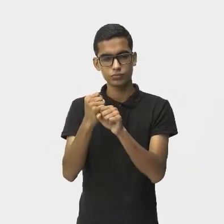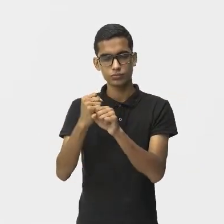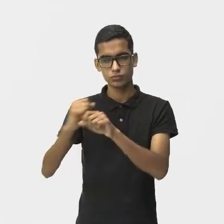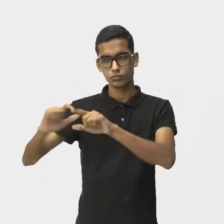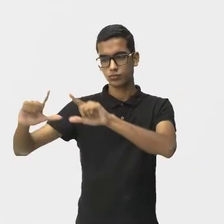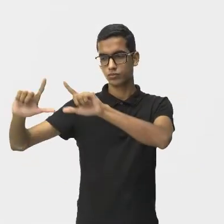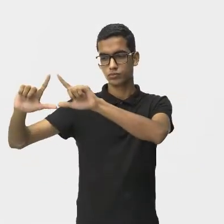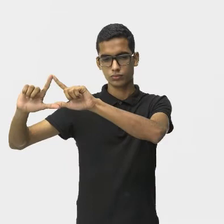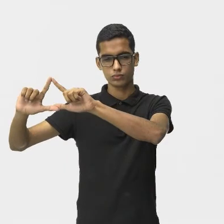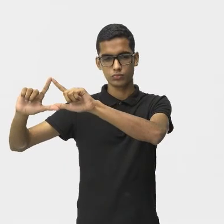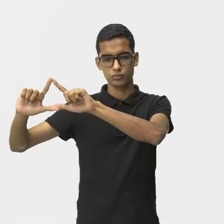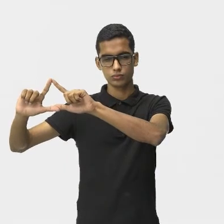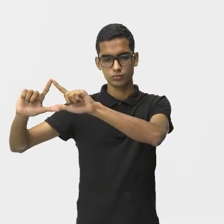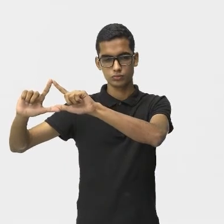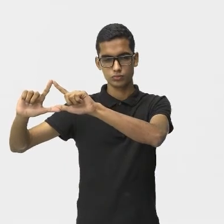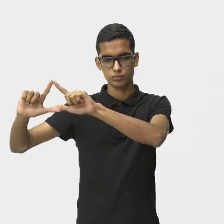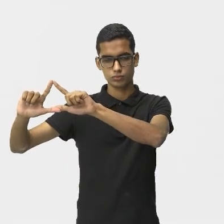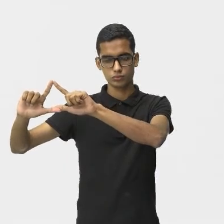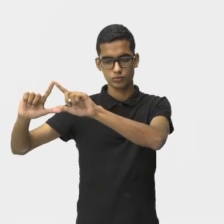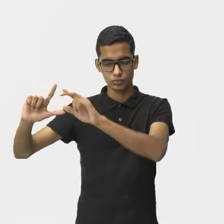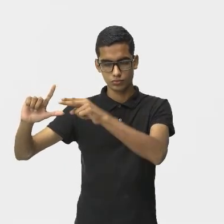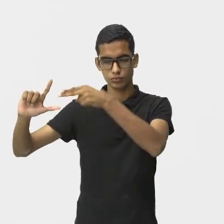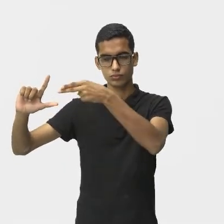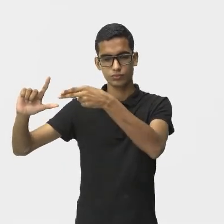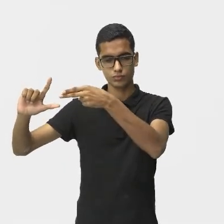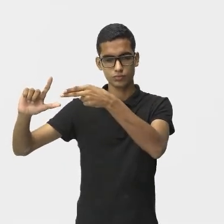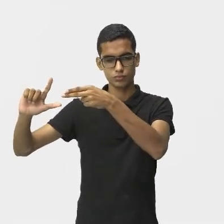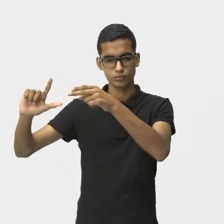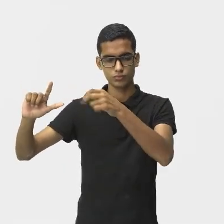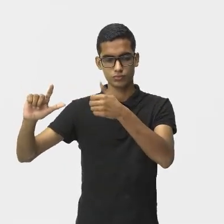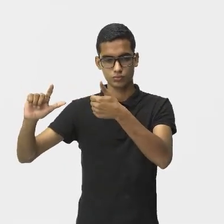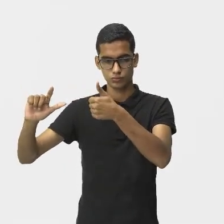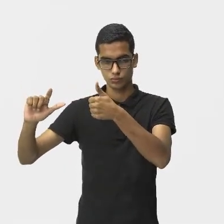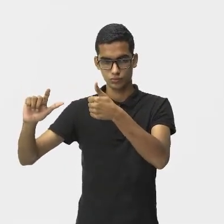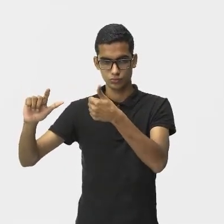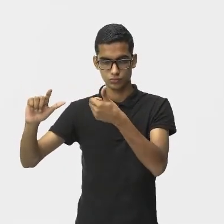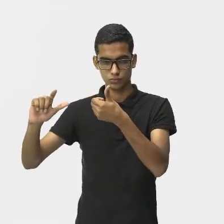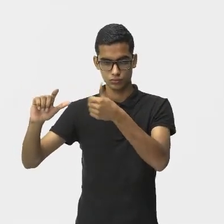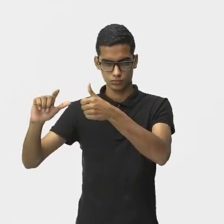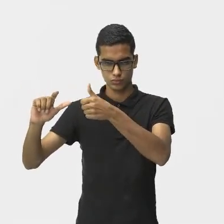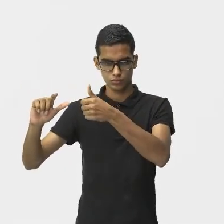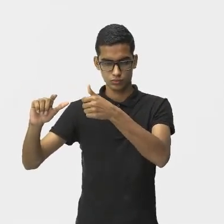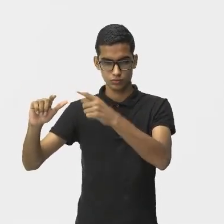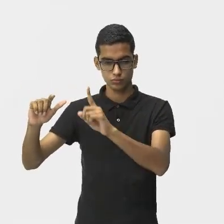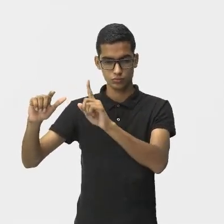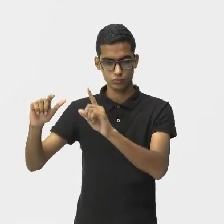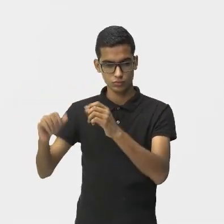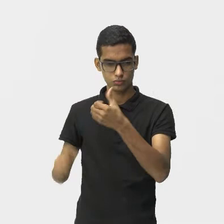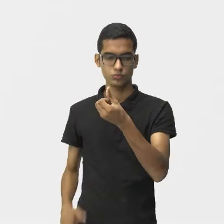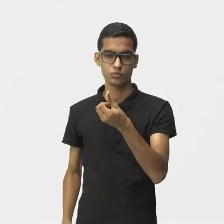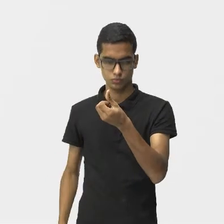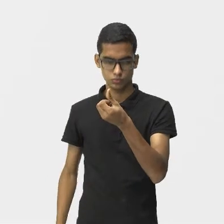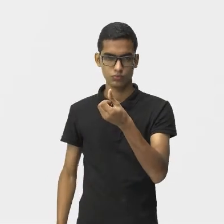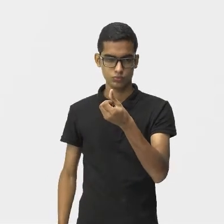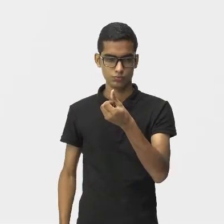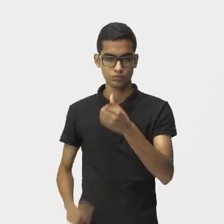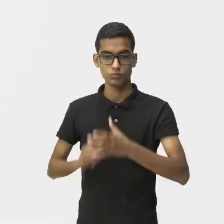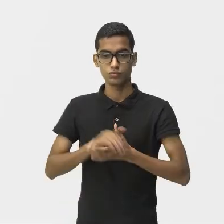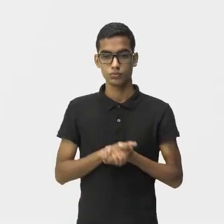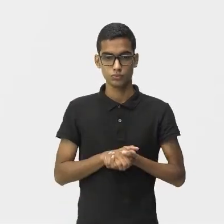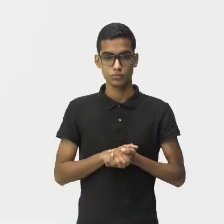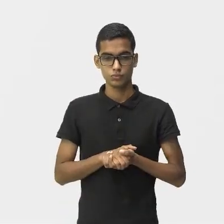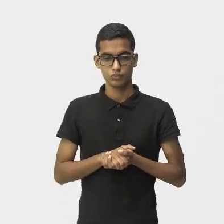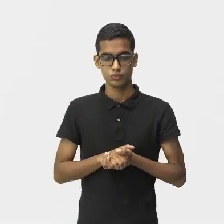par, resultado dá positivo. Mesma situação do outro, tá? Menos 4 vezes 1 vezes